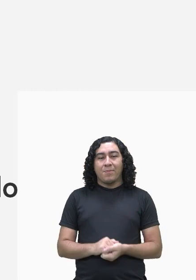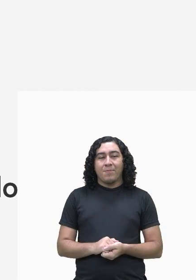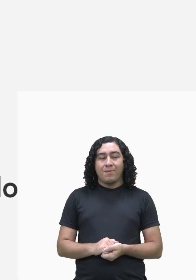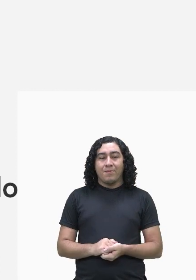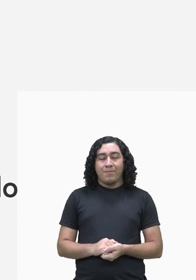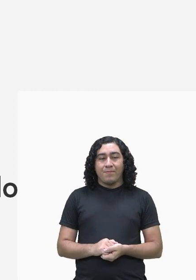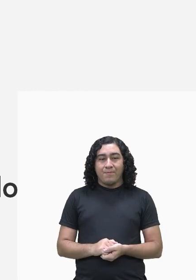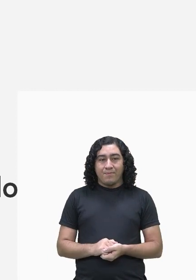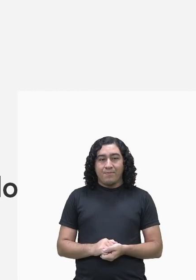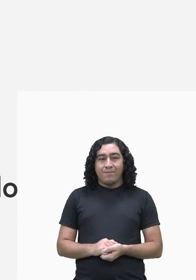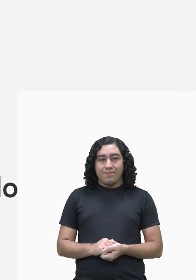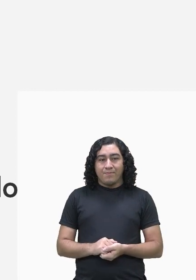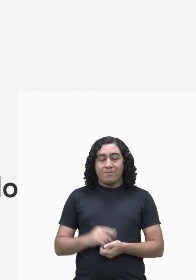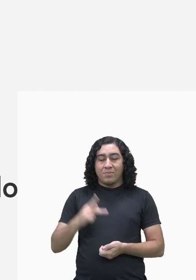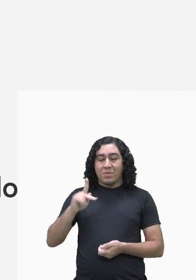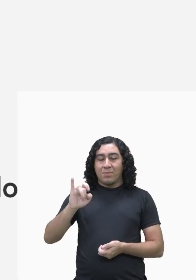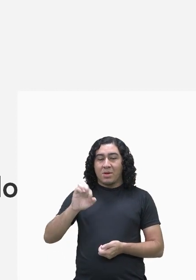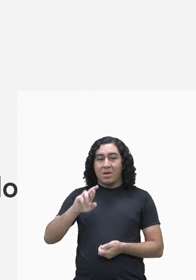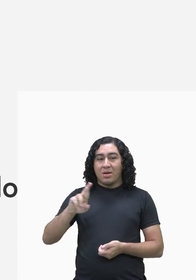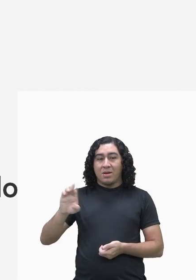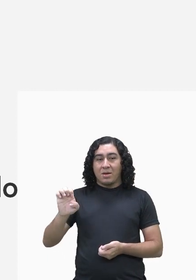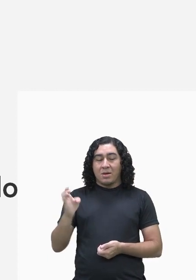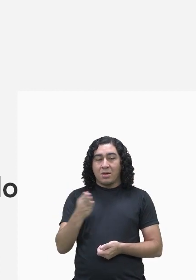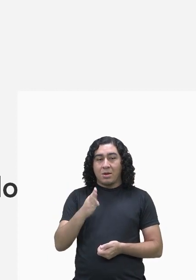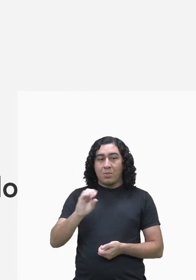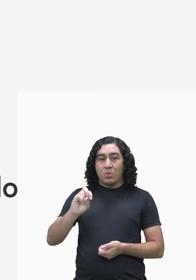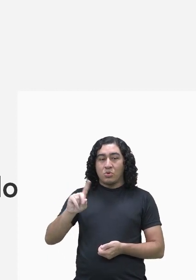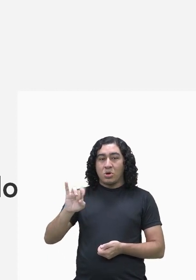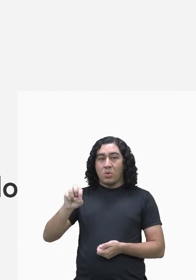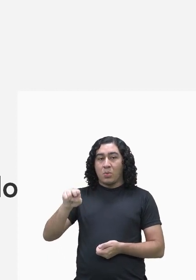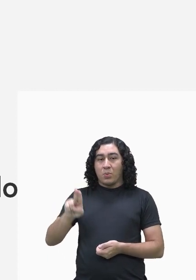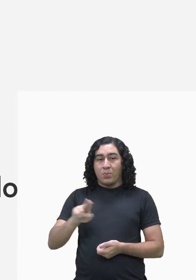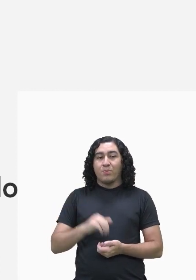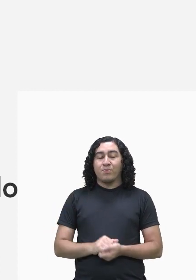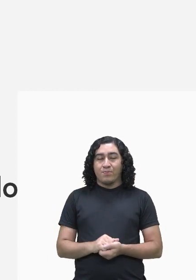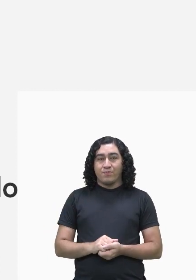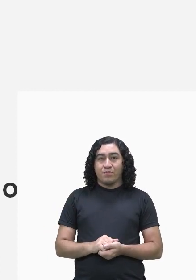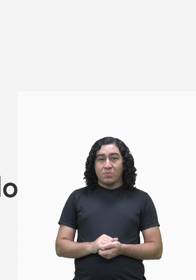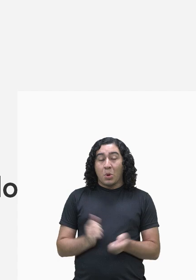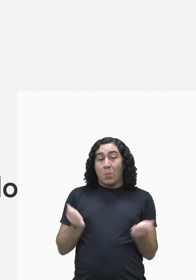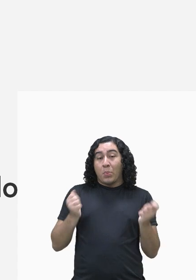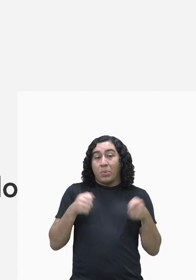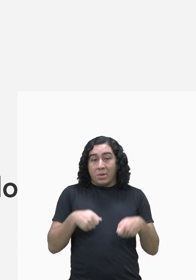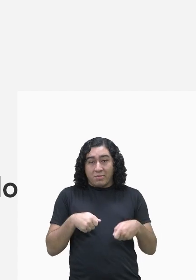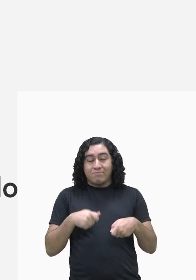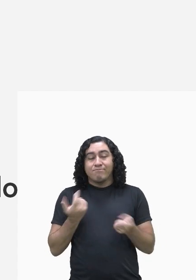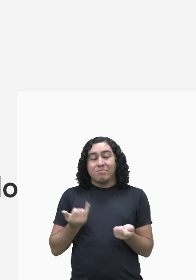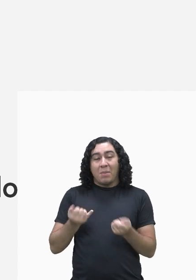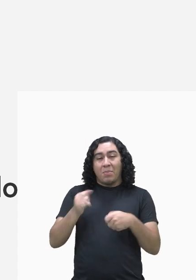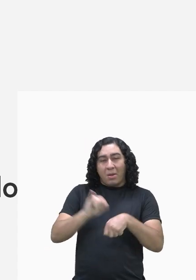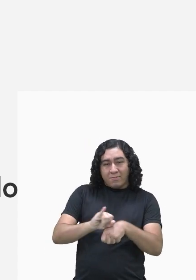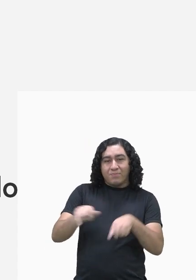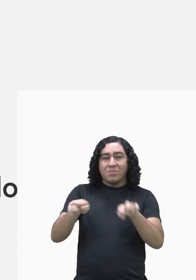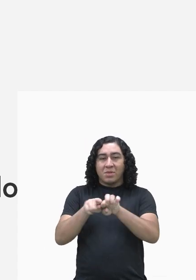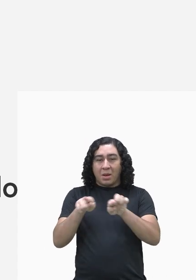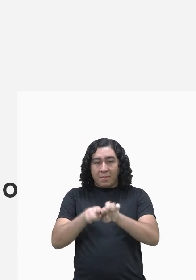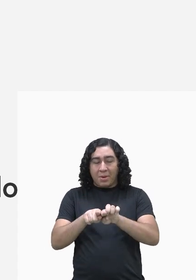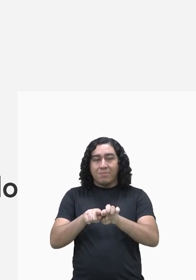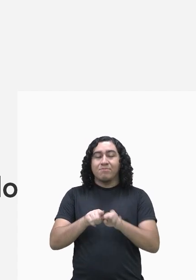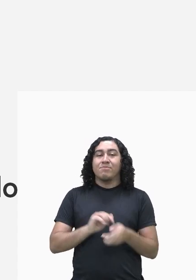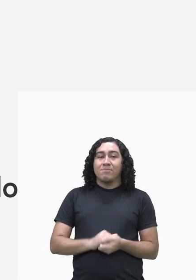conhecimento Pierre Bourdieu, poder, capital, hábitos e campos.